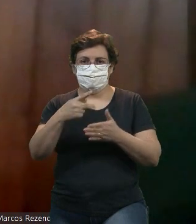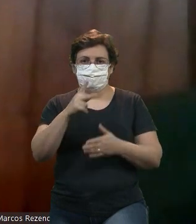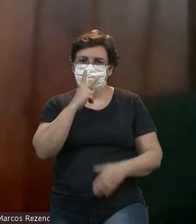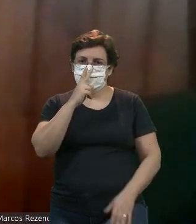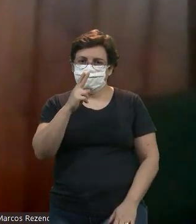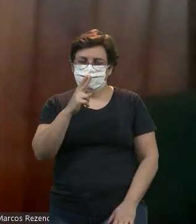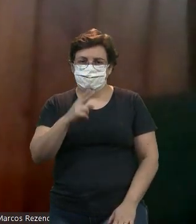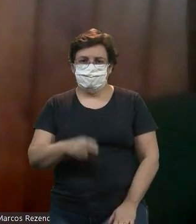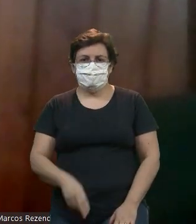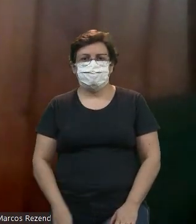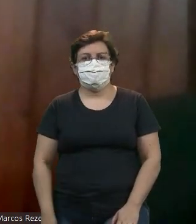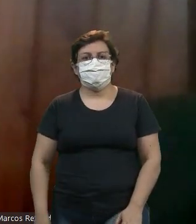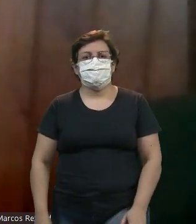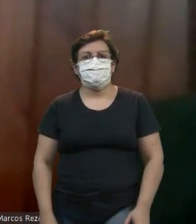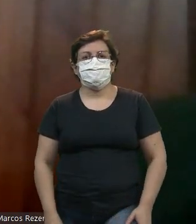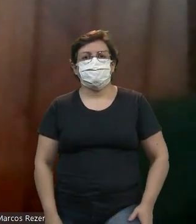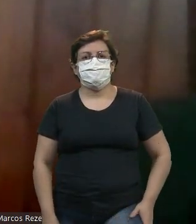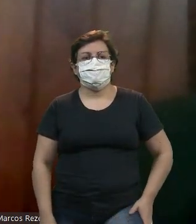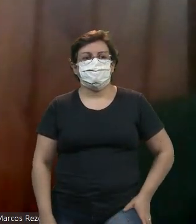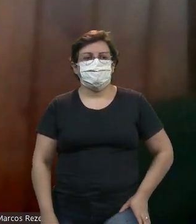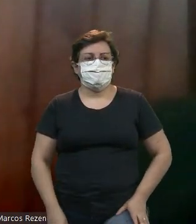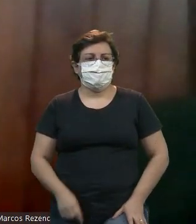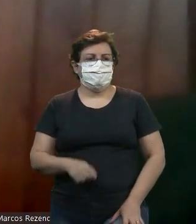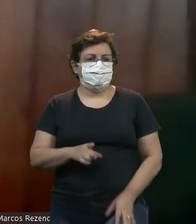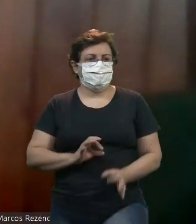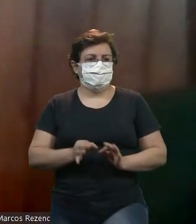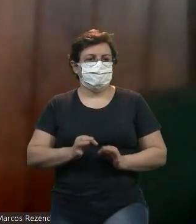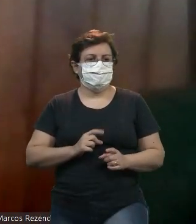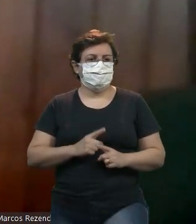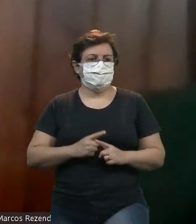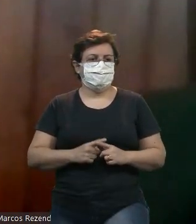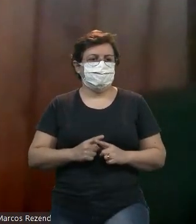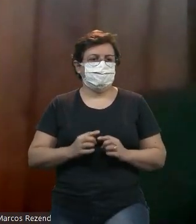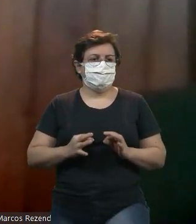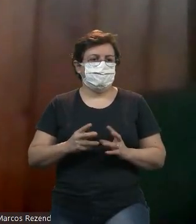e dos pareceres do mencionado projeto.